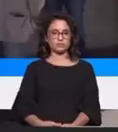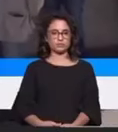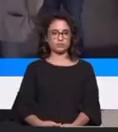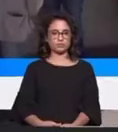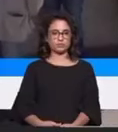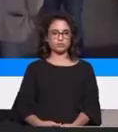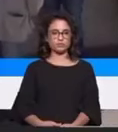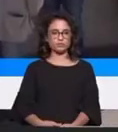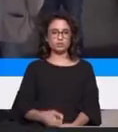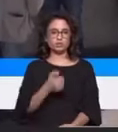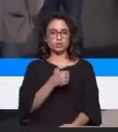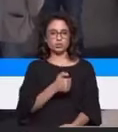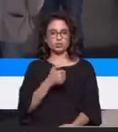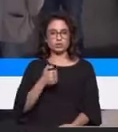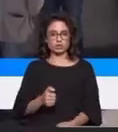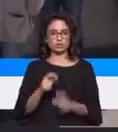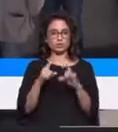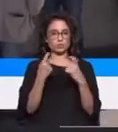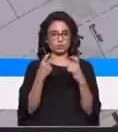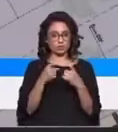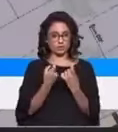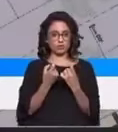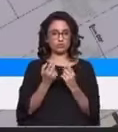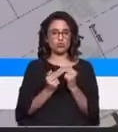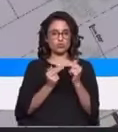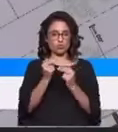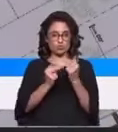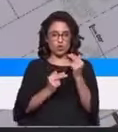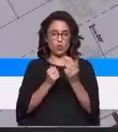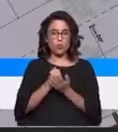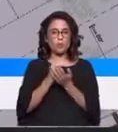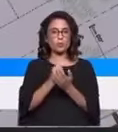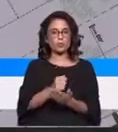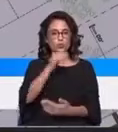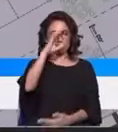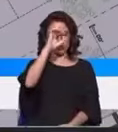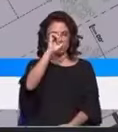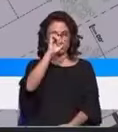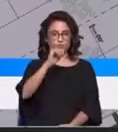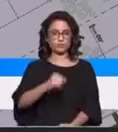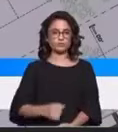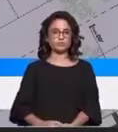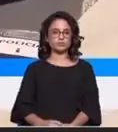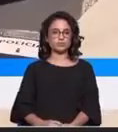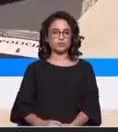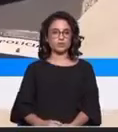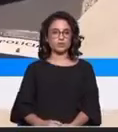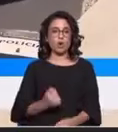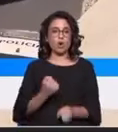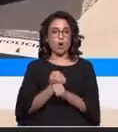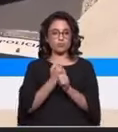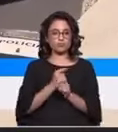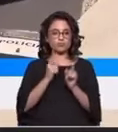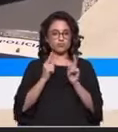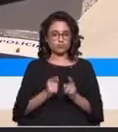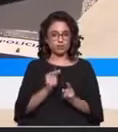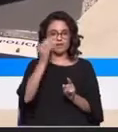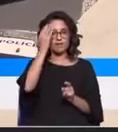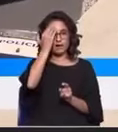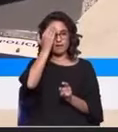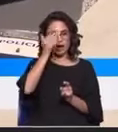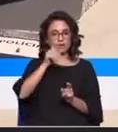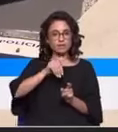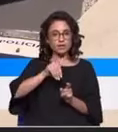são 55 apartamentos construídos com os apoios do governo o início das obras só está previsto